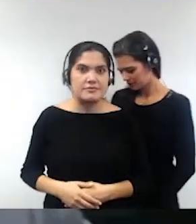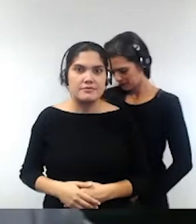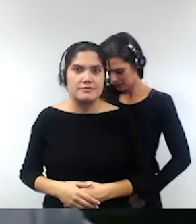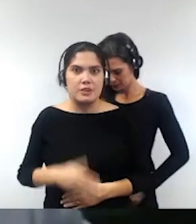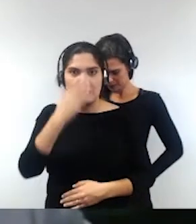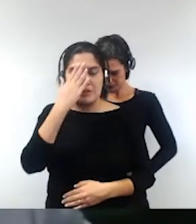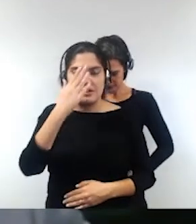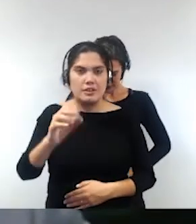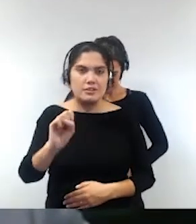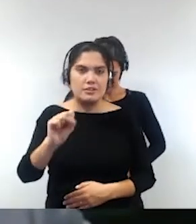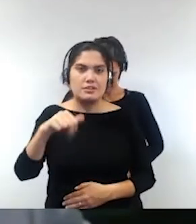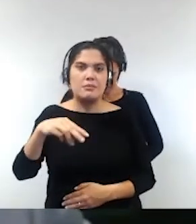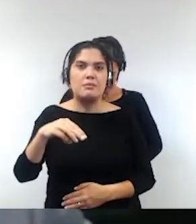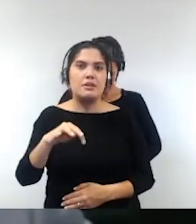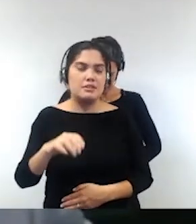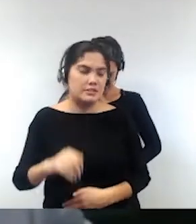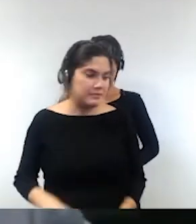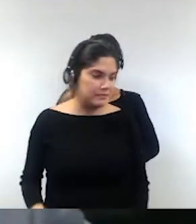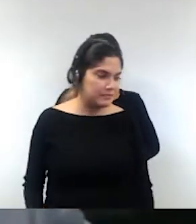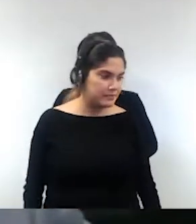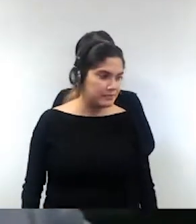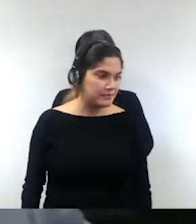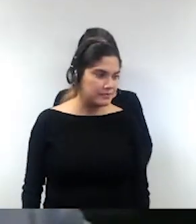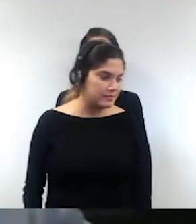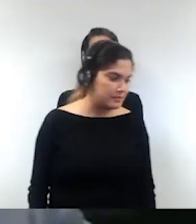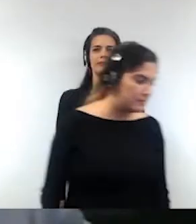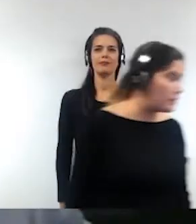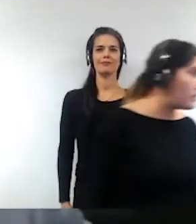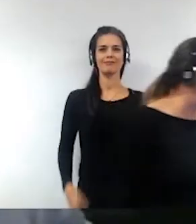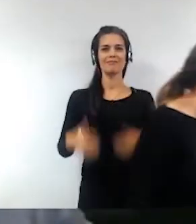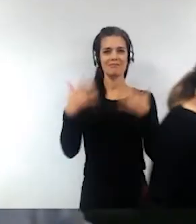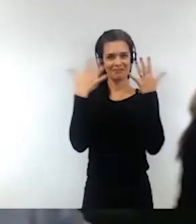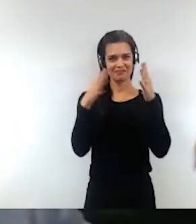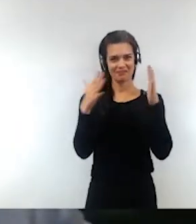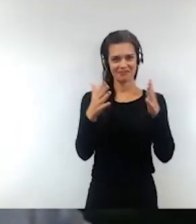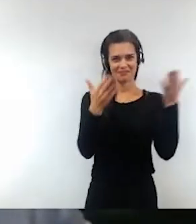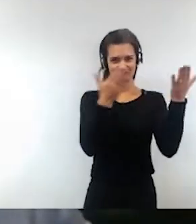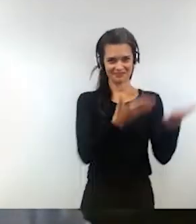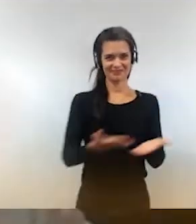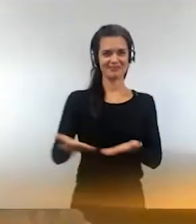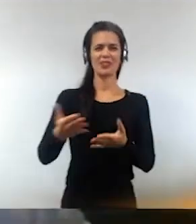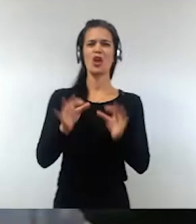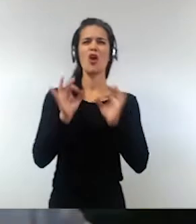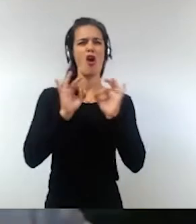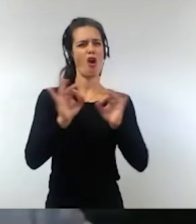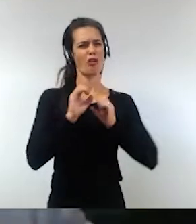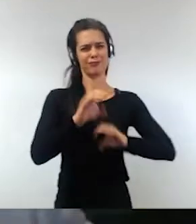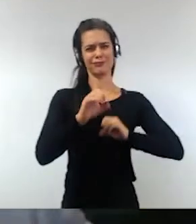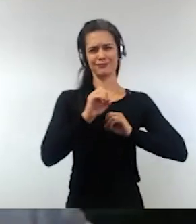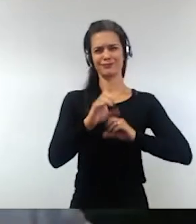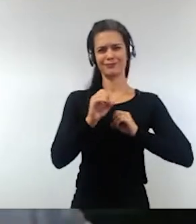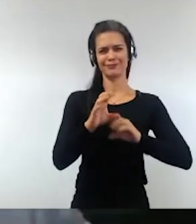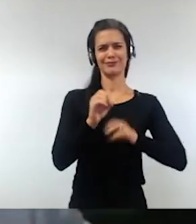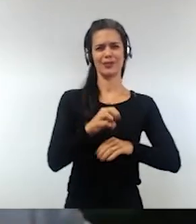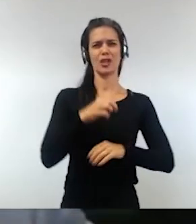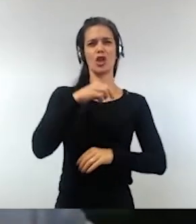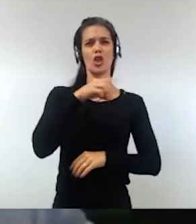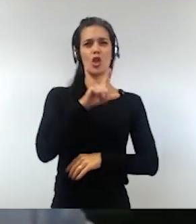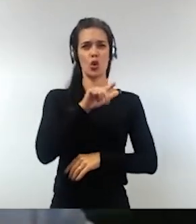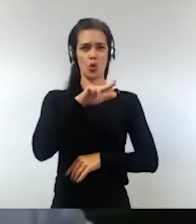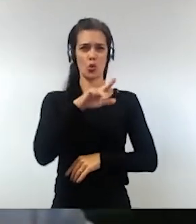Samantha. Agradeço também e parabenizo as belas palavras e a ótima aula da doutora Lúcia. Queria